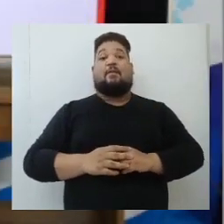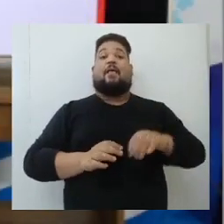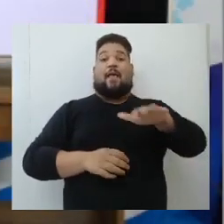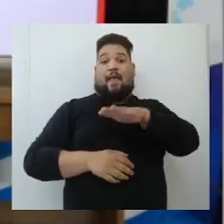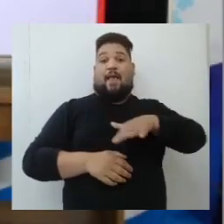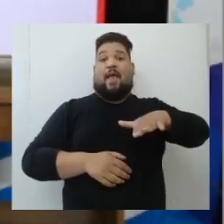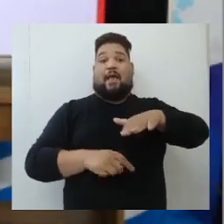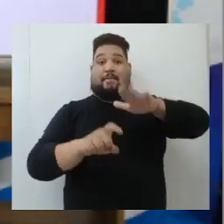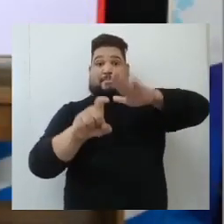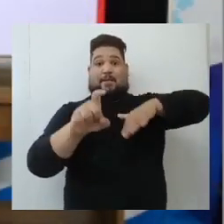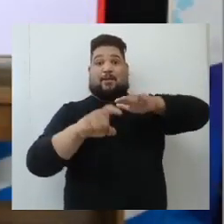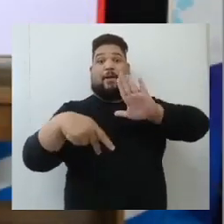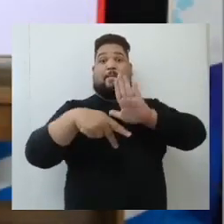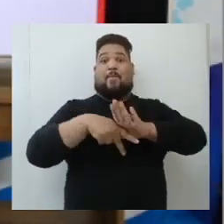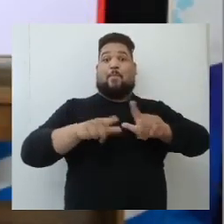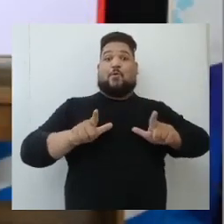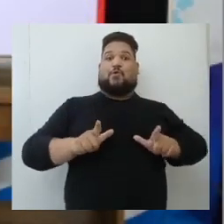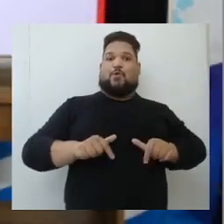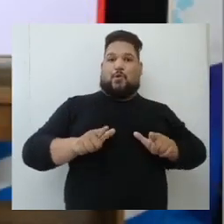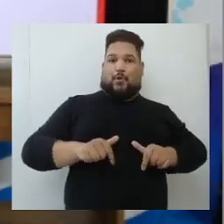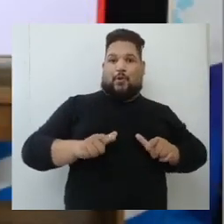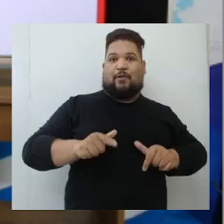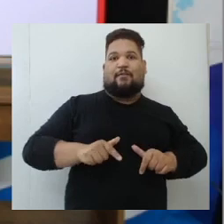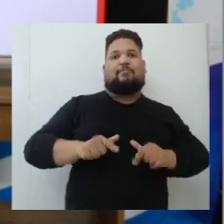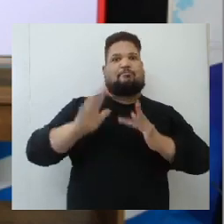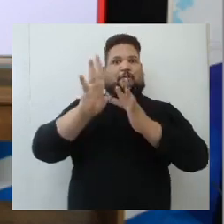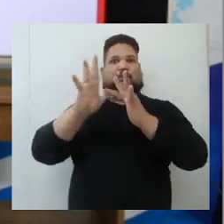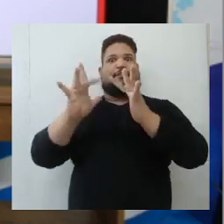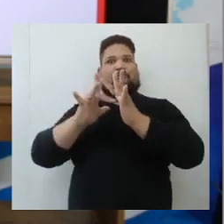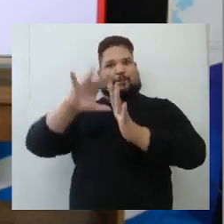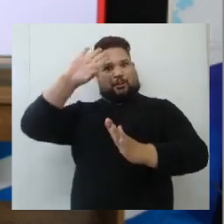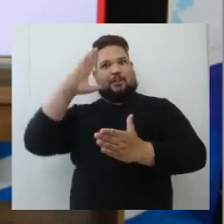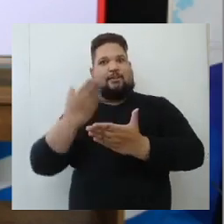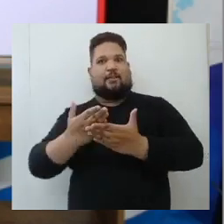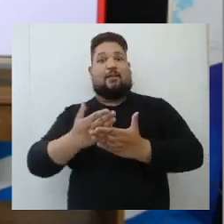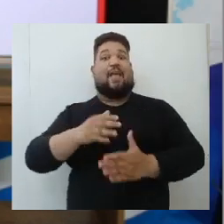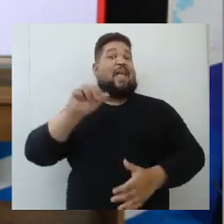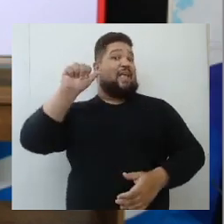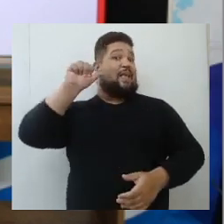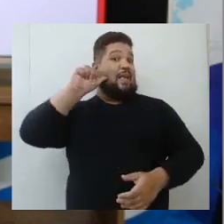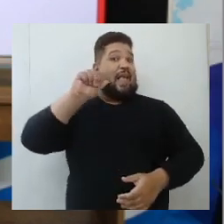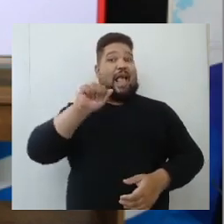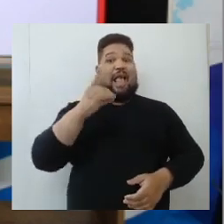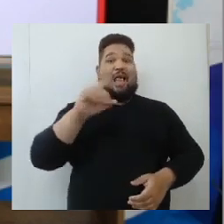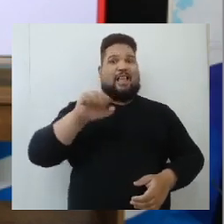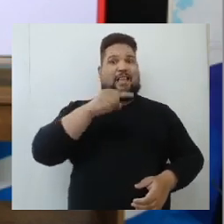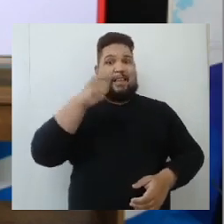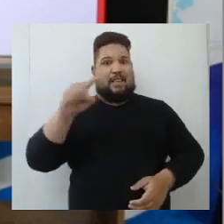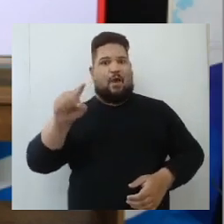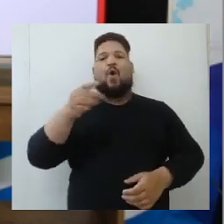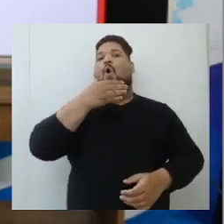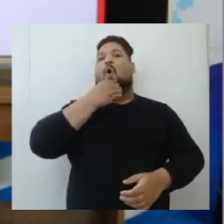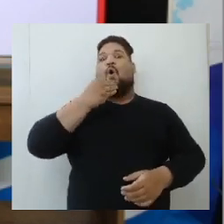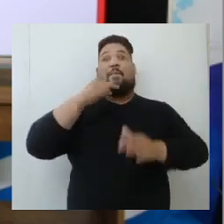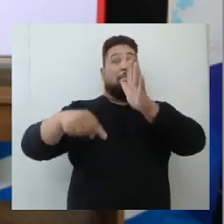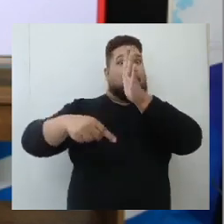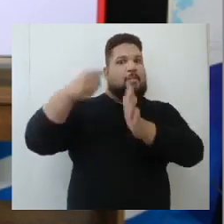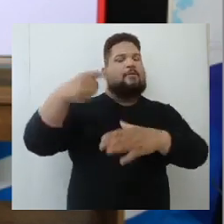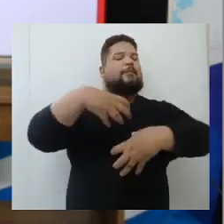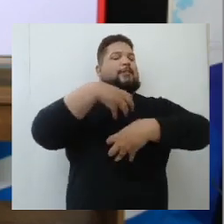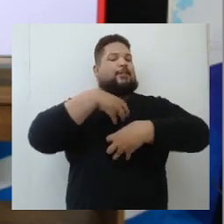mitologia judaico-cristã, Adão, como primeiro homem, também se sentiu sozinho. Daqui a pouco a gente trata